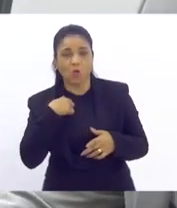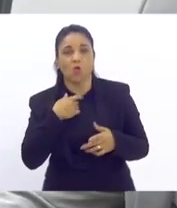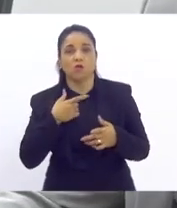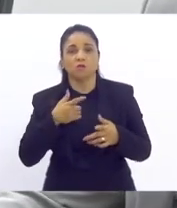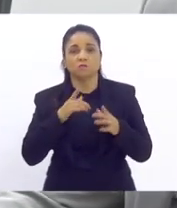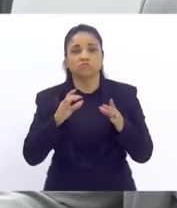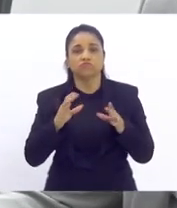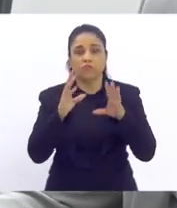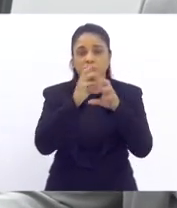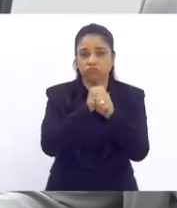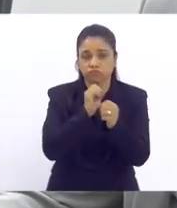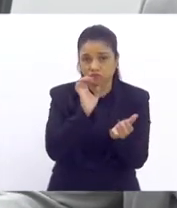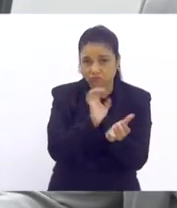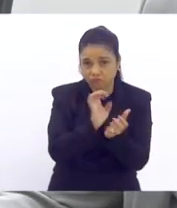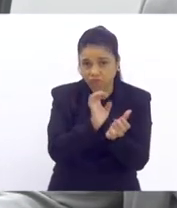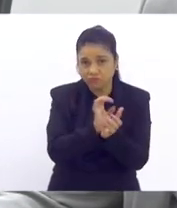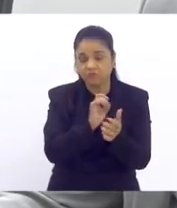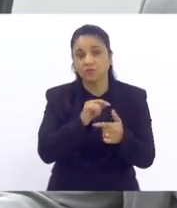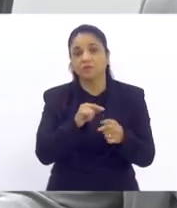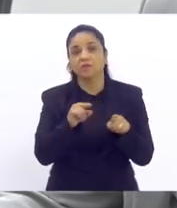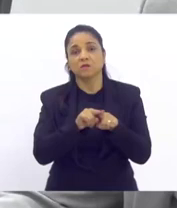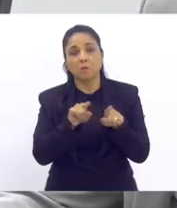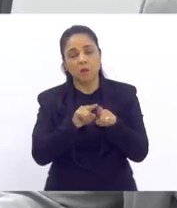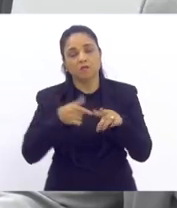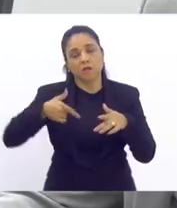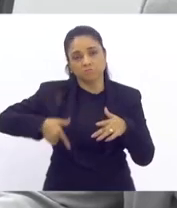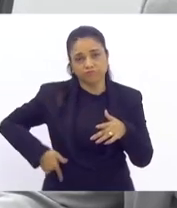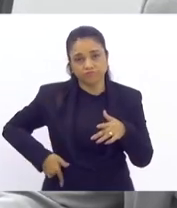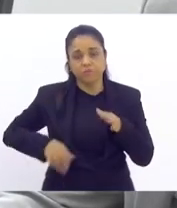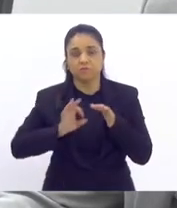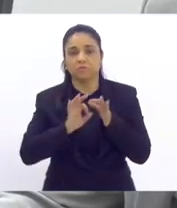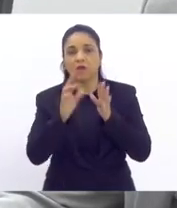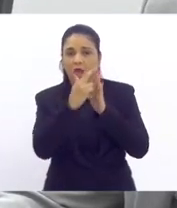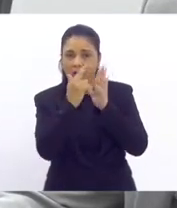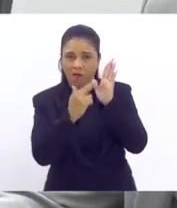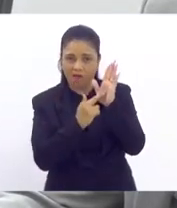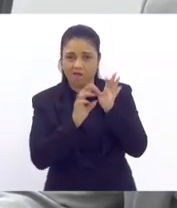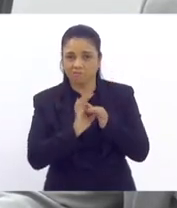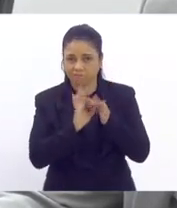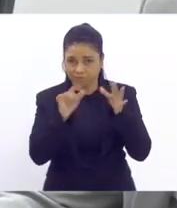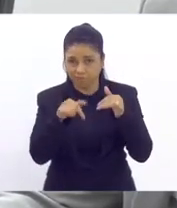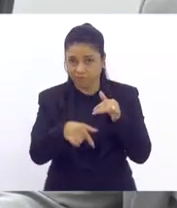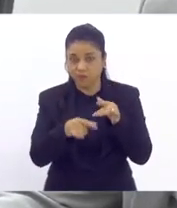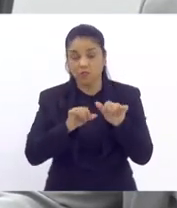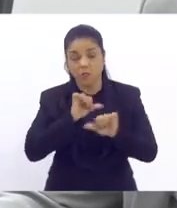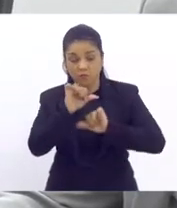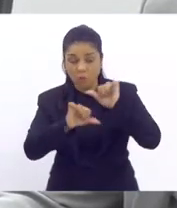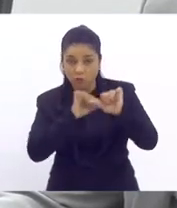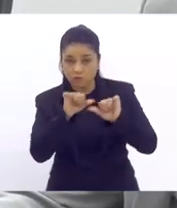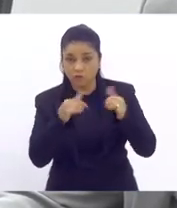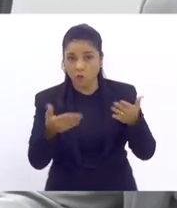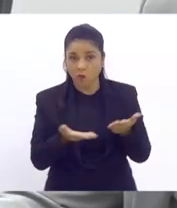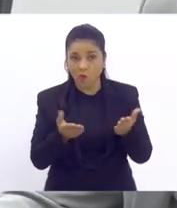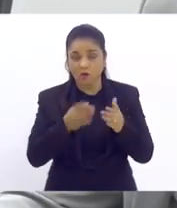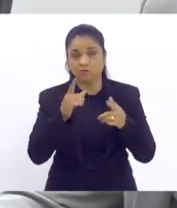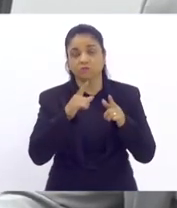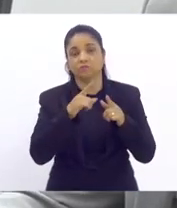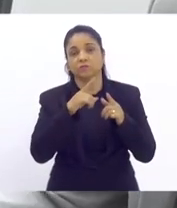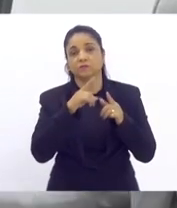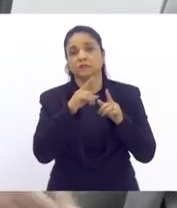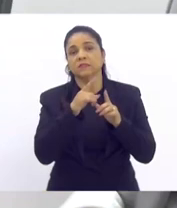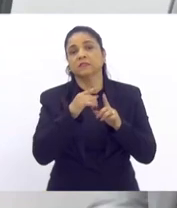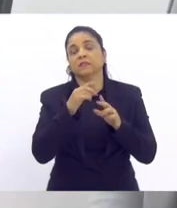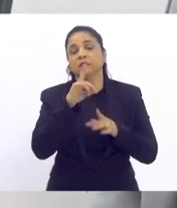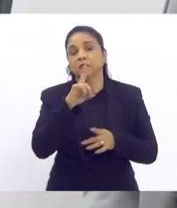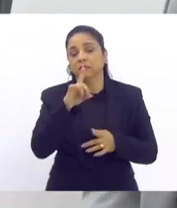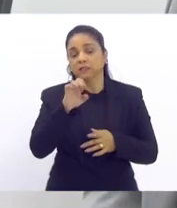eles têm um regramento que estão adstritos ao estatuto desarmamento aliás Teve até uma modificação fruto de um decreto um primeiro dia